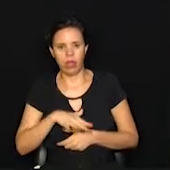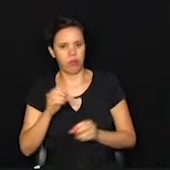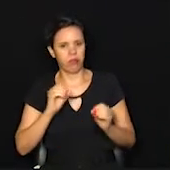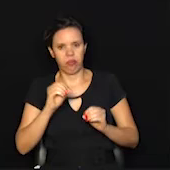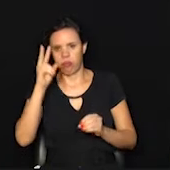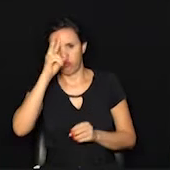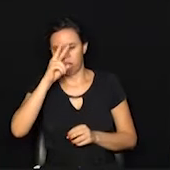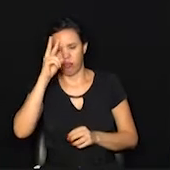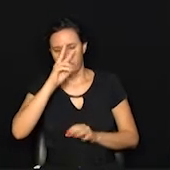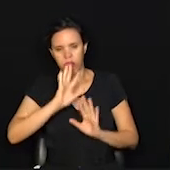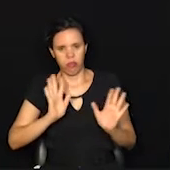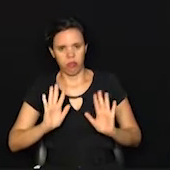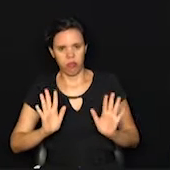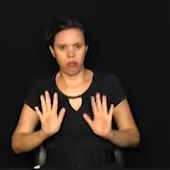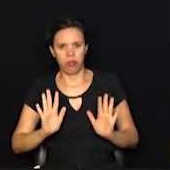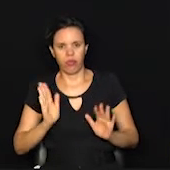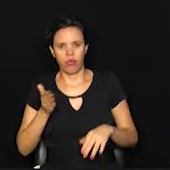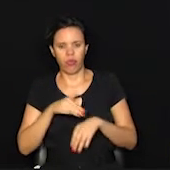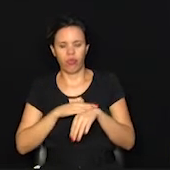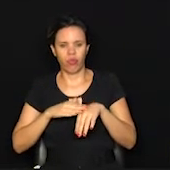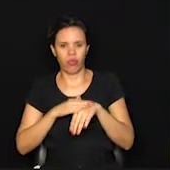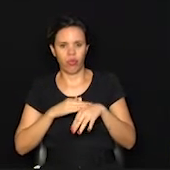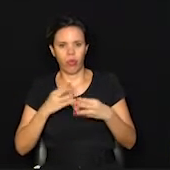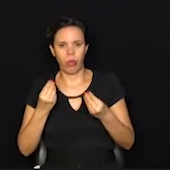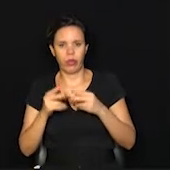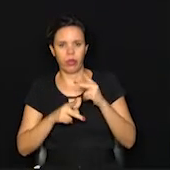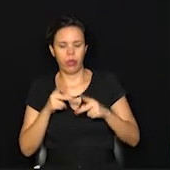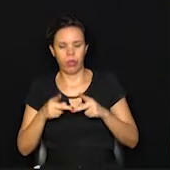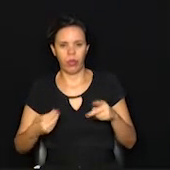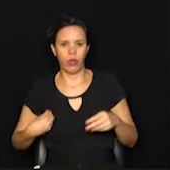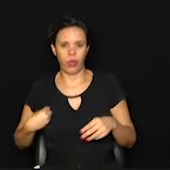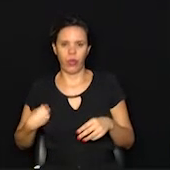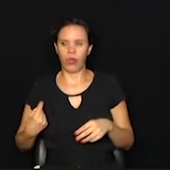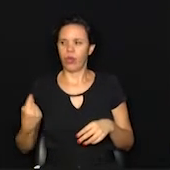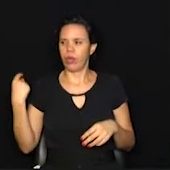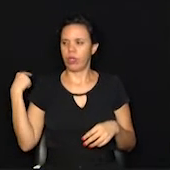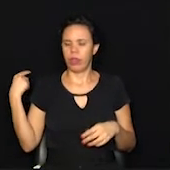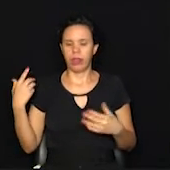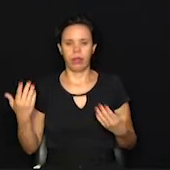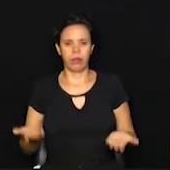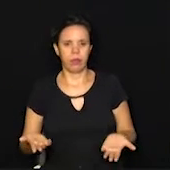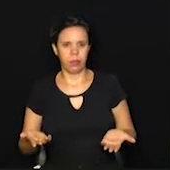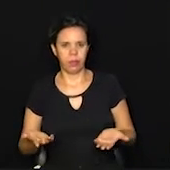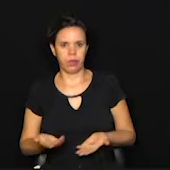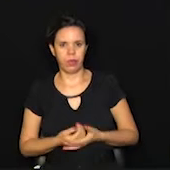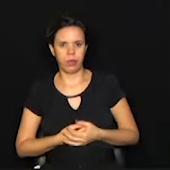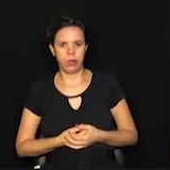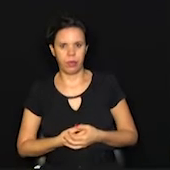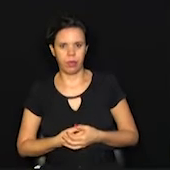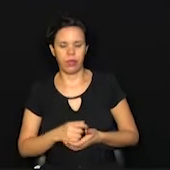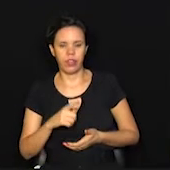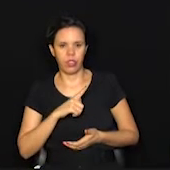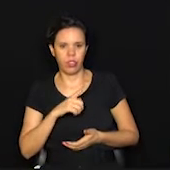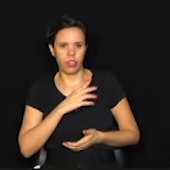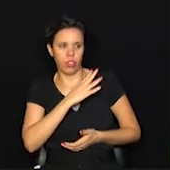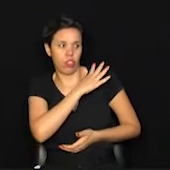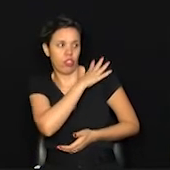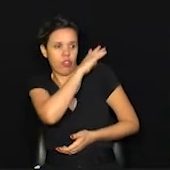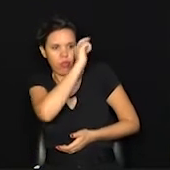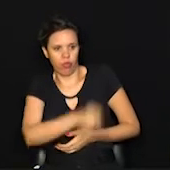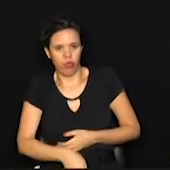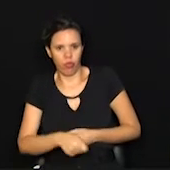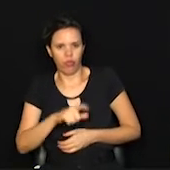tenho nenhuma lembrança pessoal disso mas eu já conversei com muita gente que viveu naquela época que era assim tinha uma ditadura